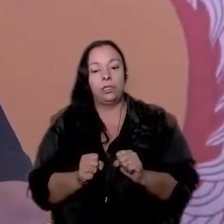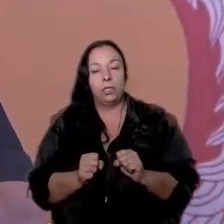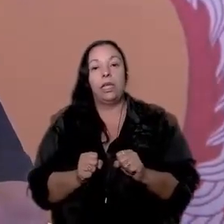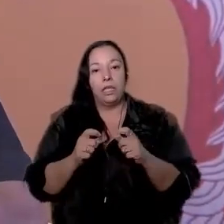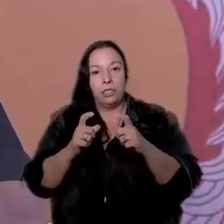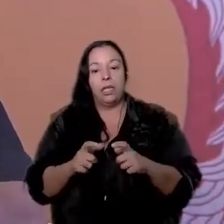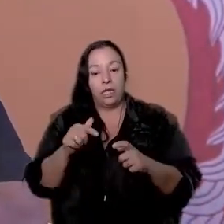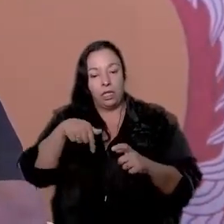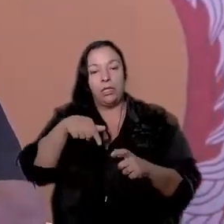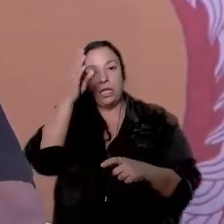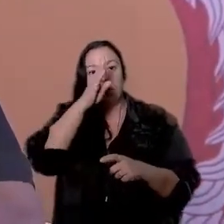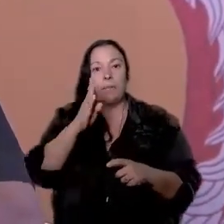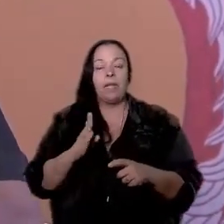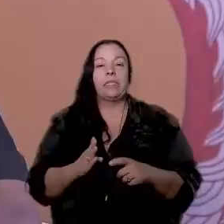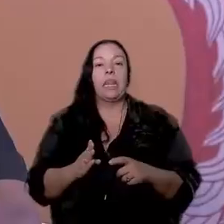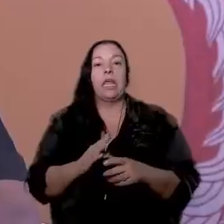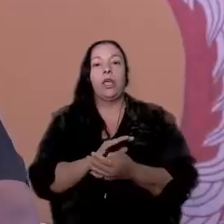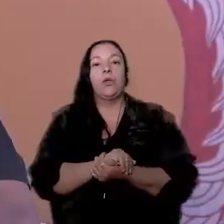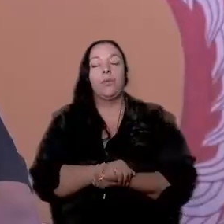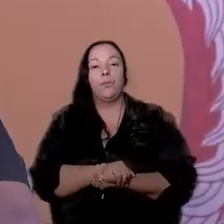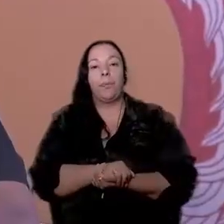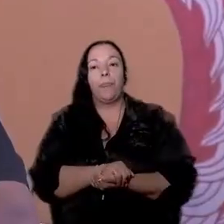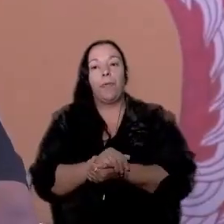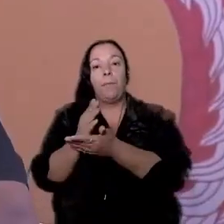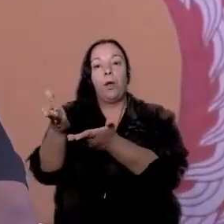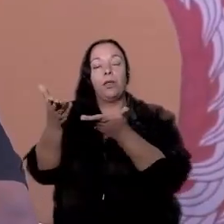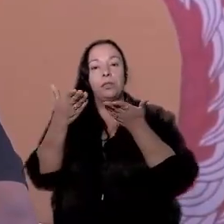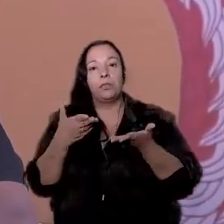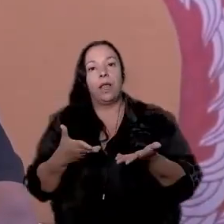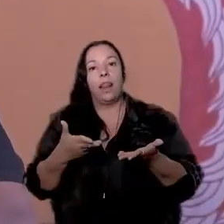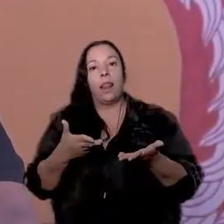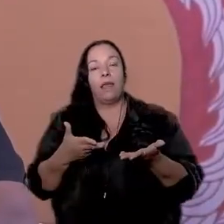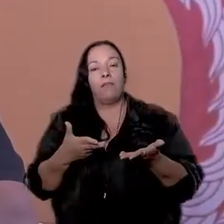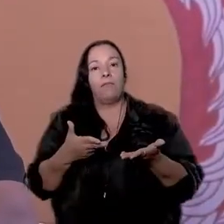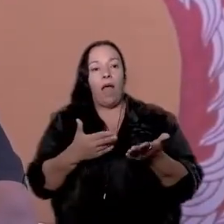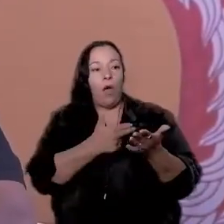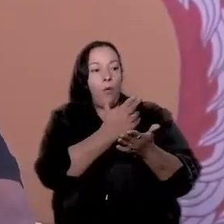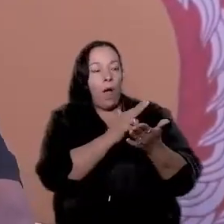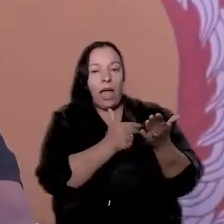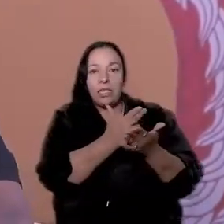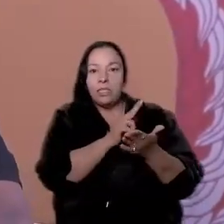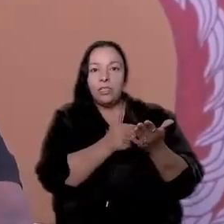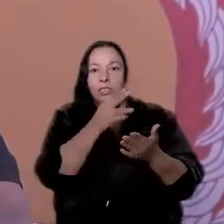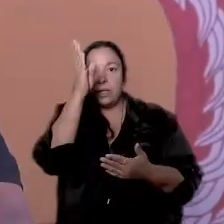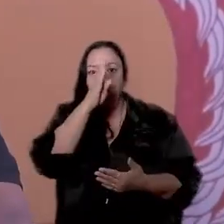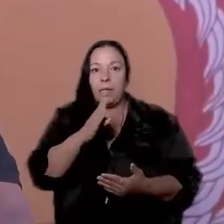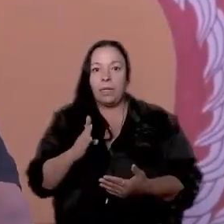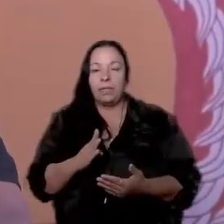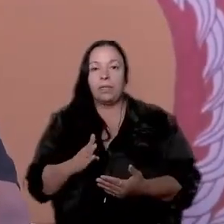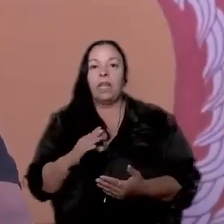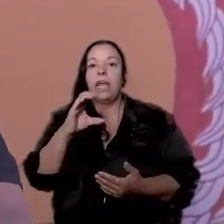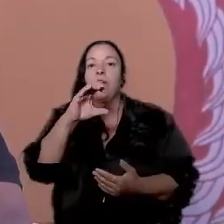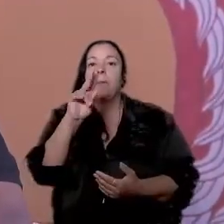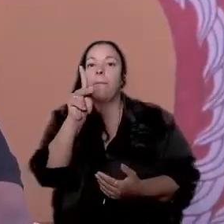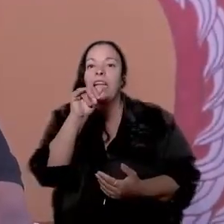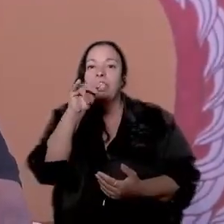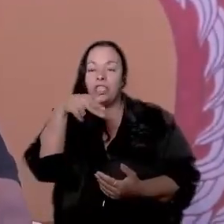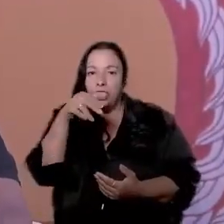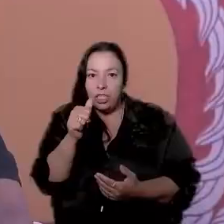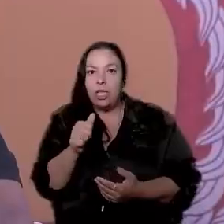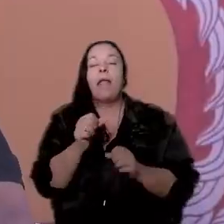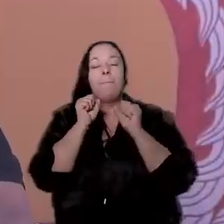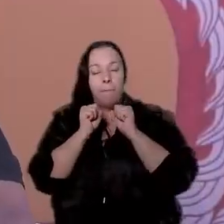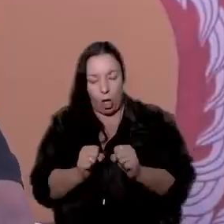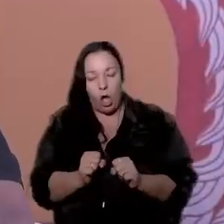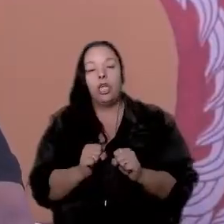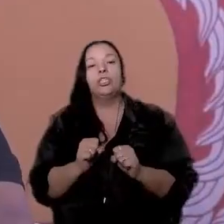brasileiro. Eu posso levar um artista brasileiro para a China, para se apresentar na China?